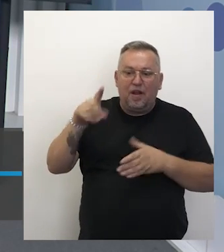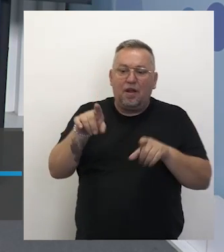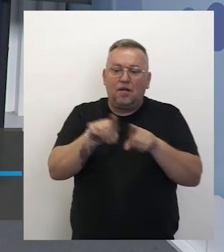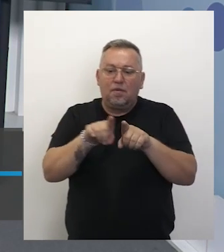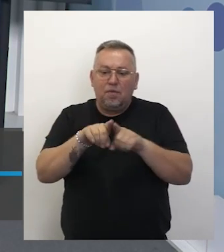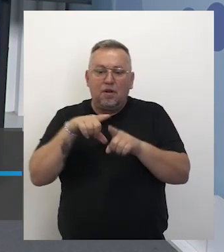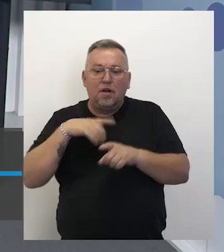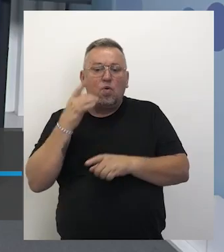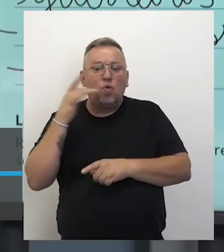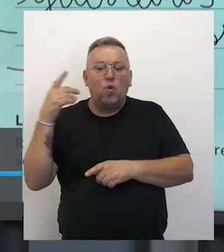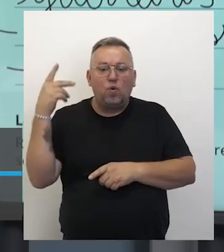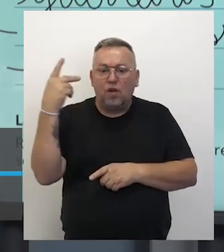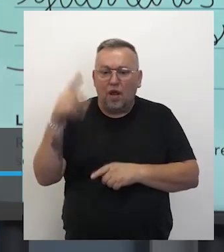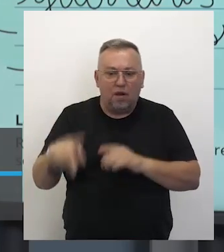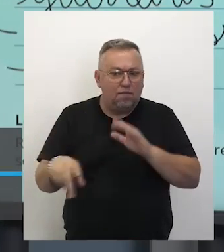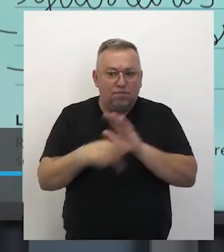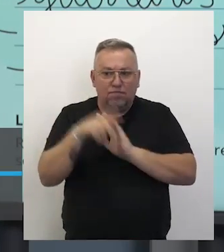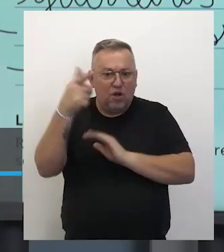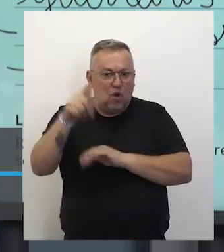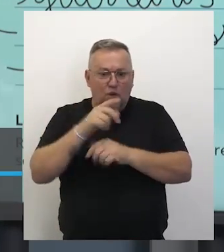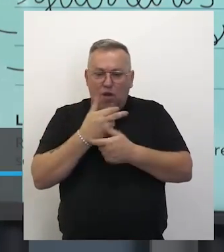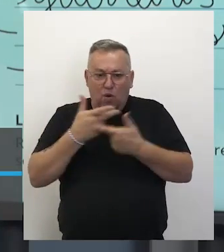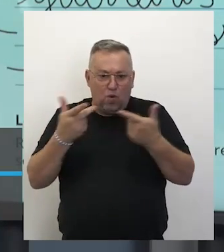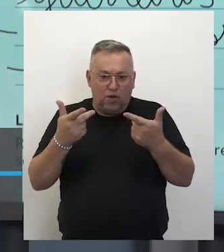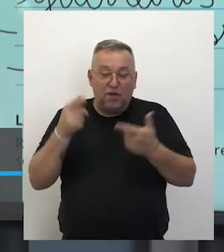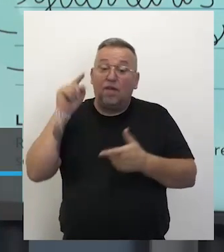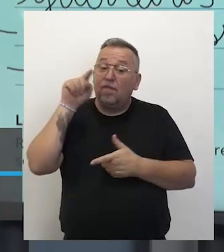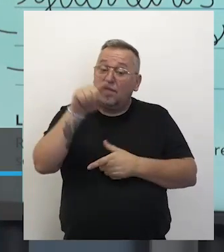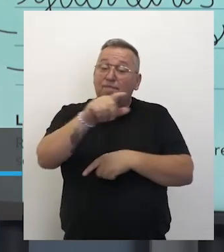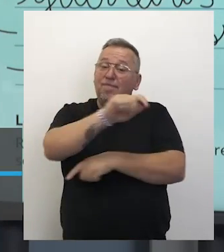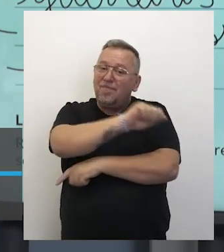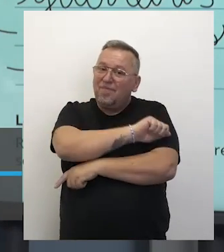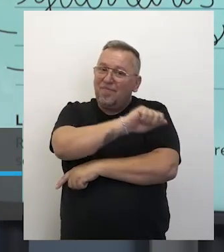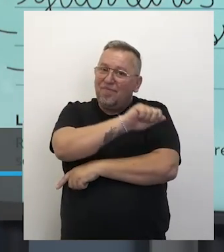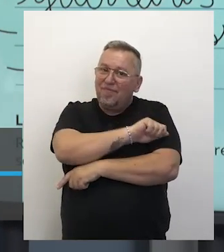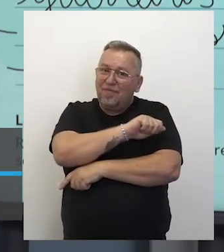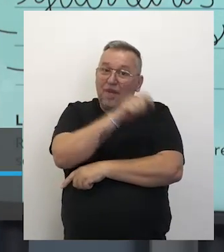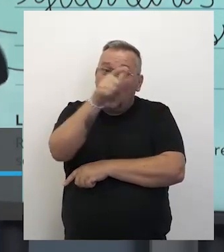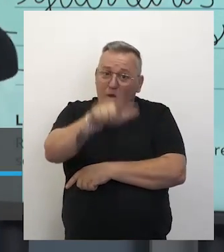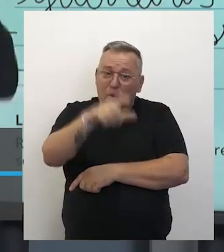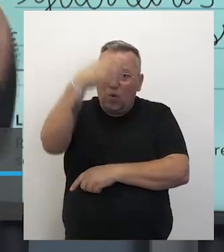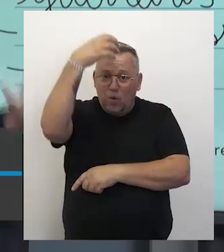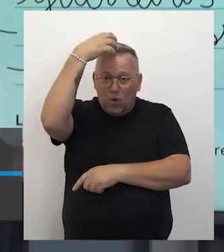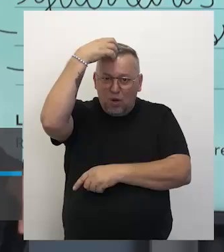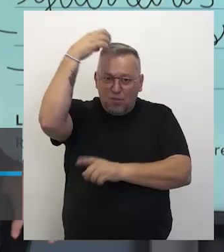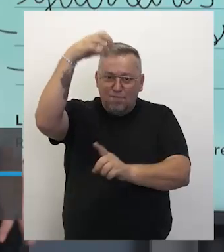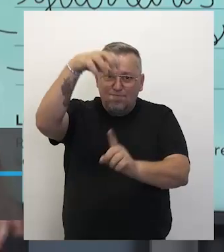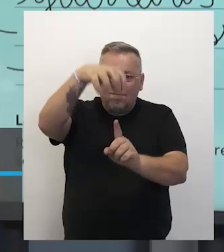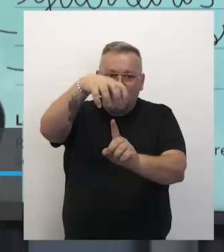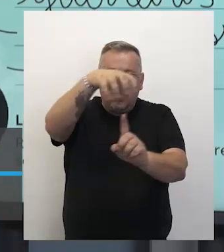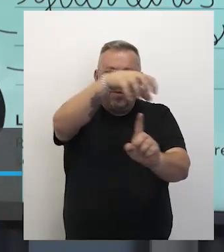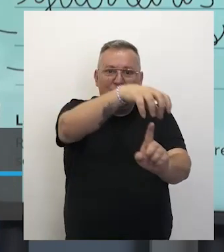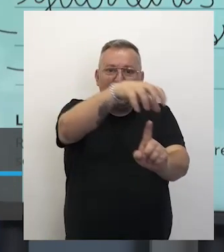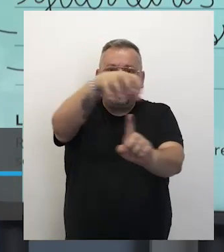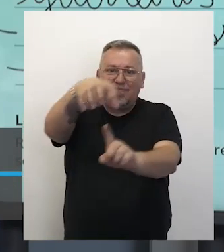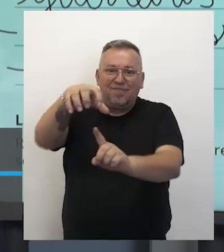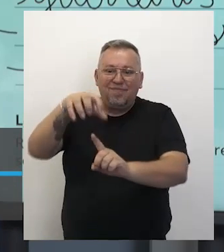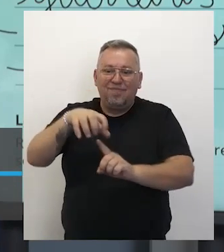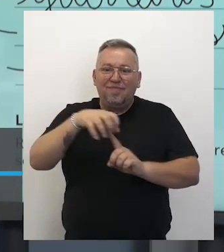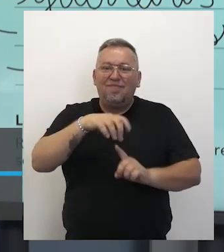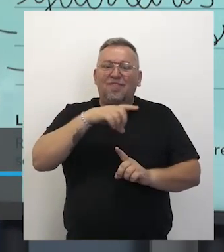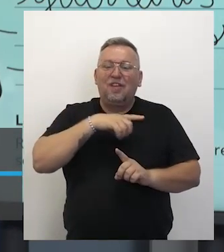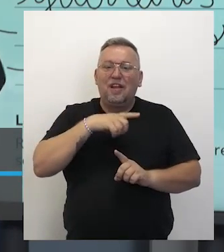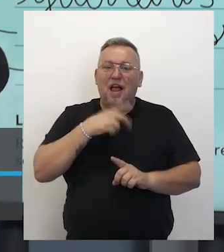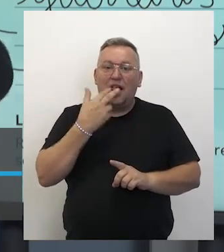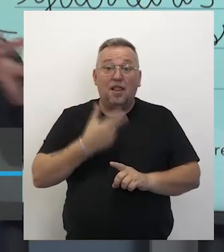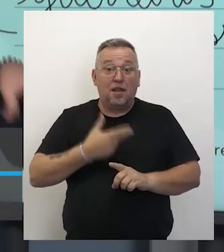ouro dela, então ela é um outro rei. Você, aluno, é um outro rei de outro território. E você tem a sua